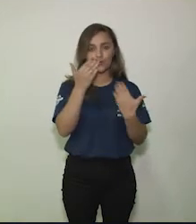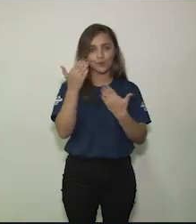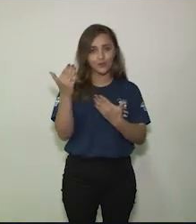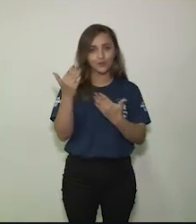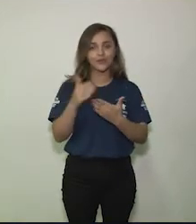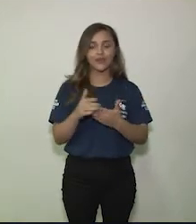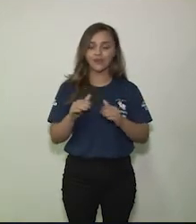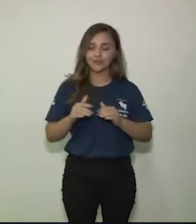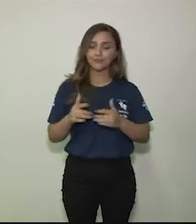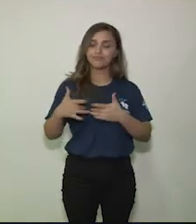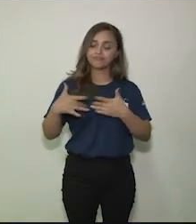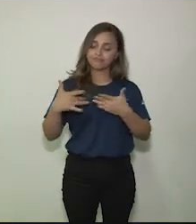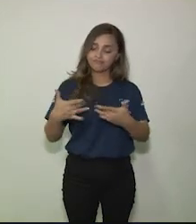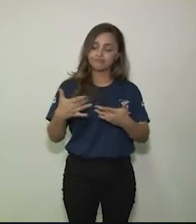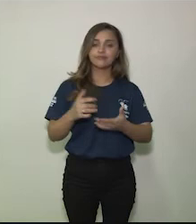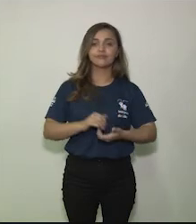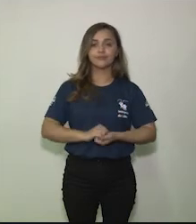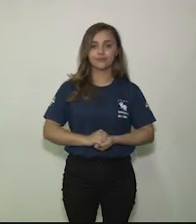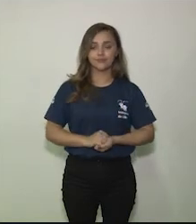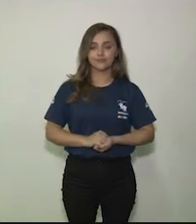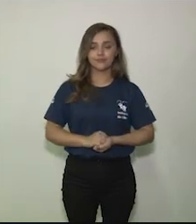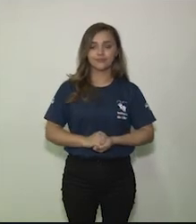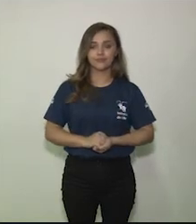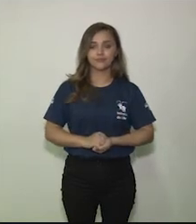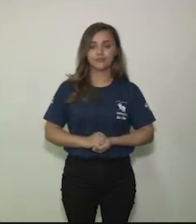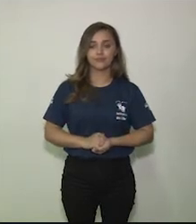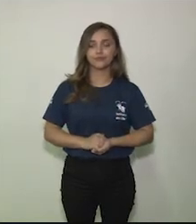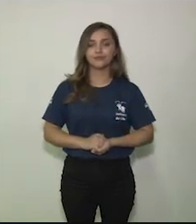obrigada, estamos à disposição.